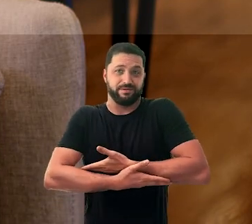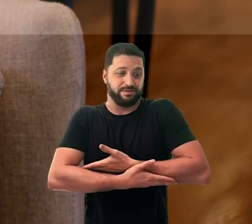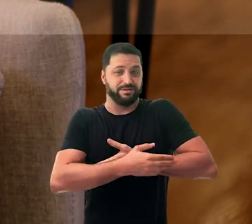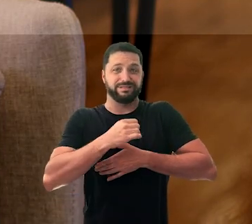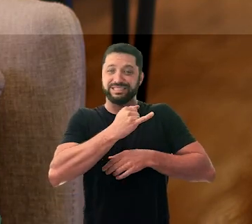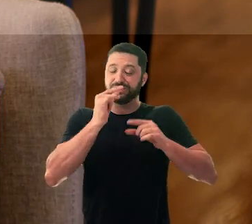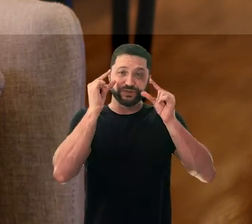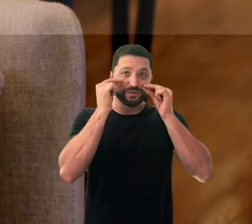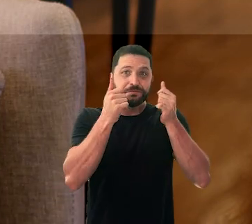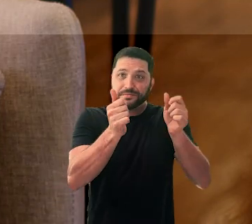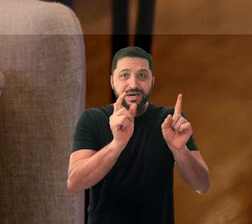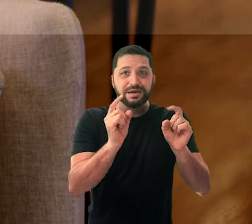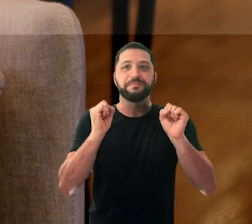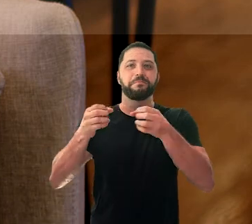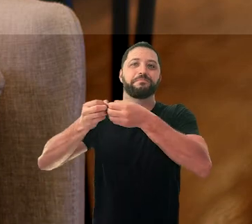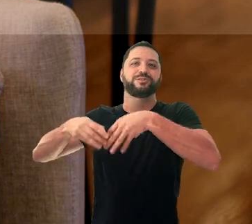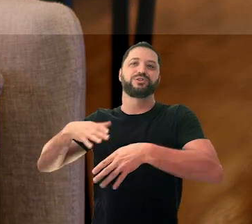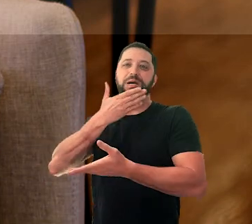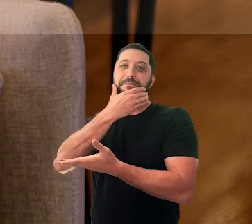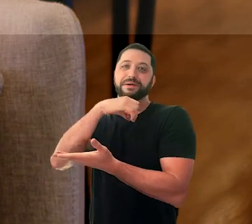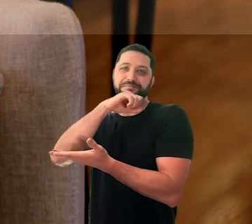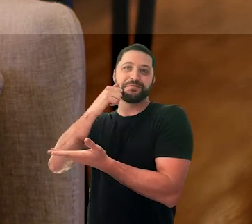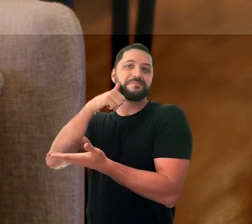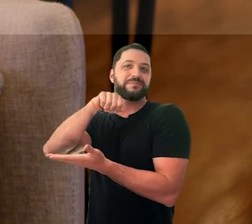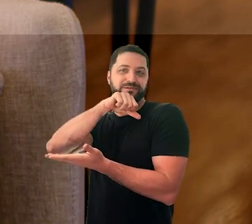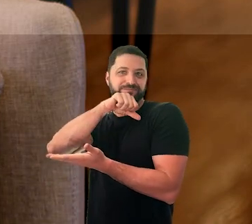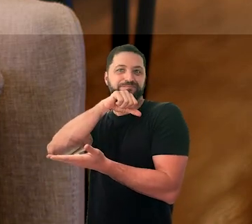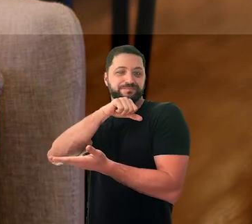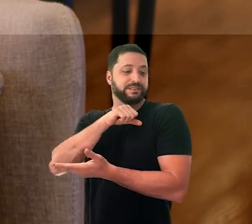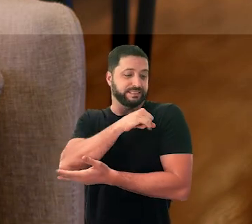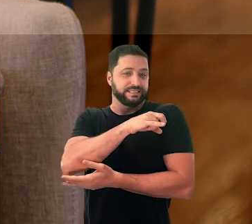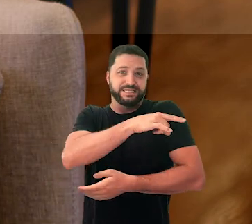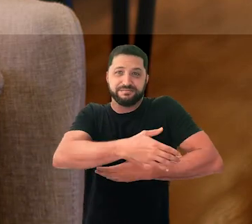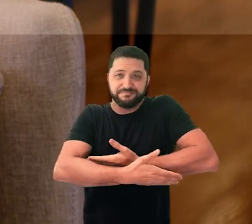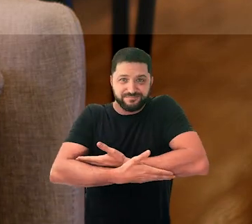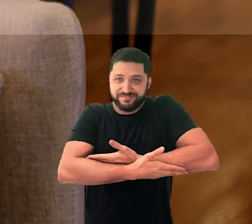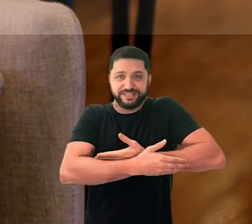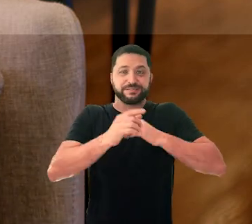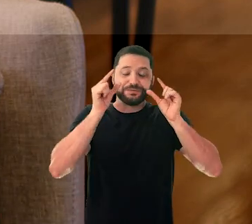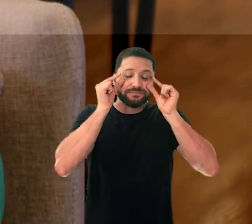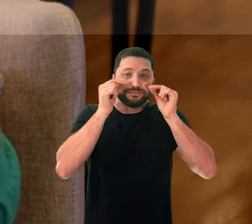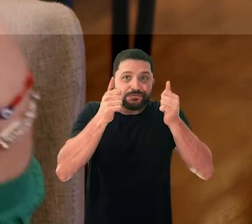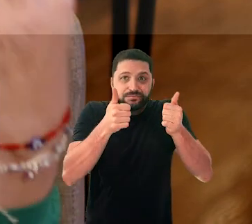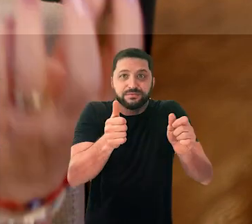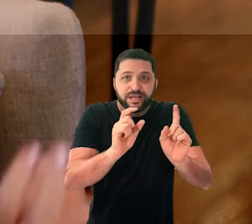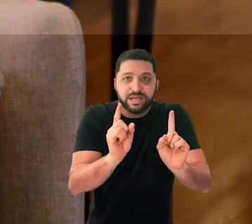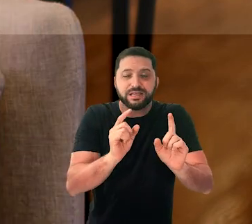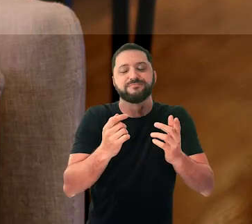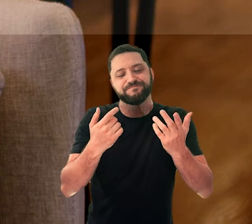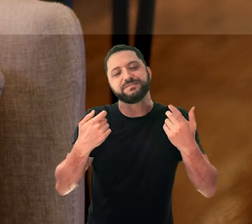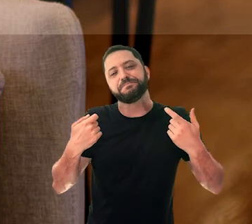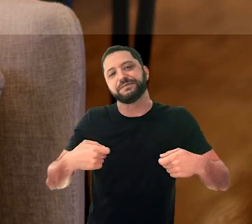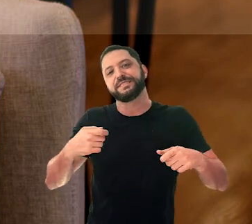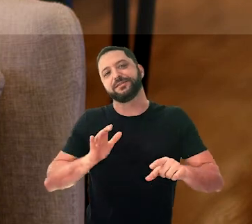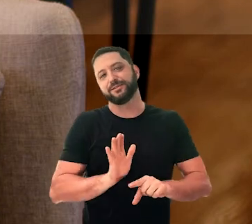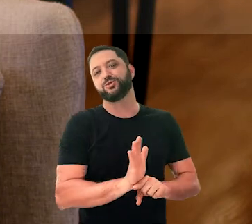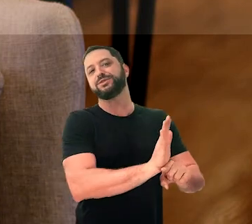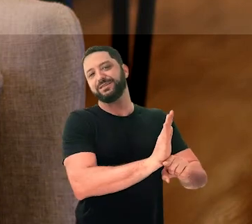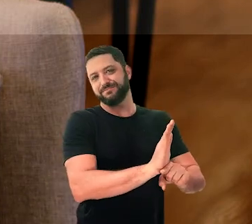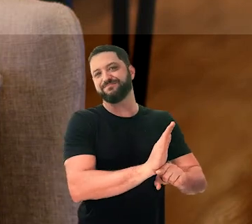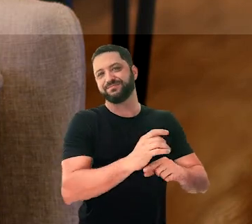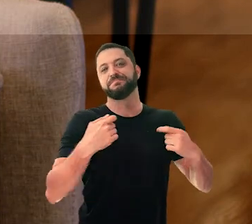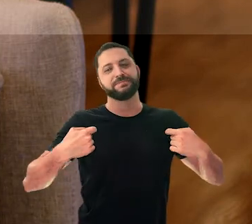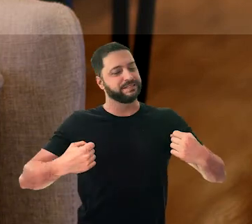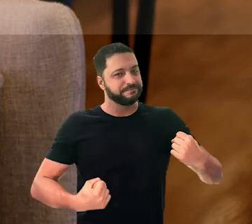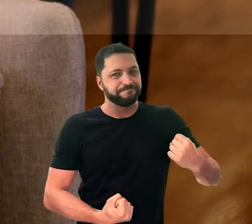no sono dos pais. O que acontece? A criança que tem dificuldade para dormir, ela necessariamente vai precisar de uma ajuda e